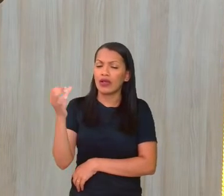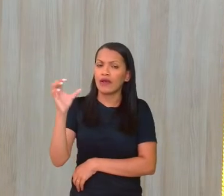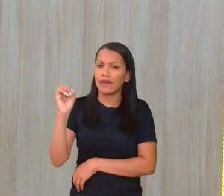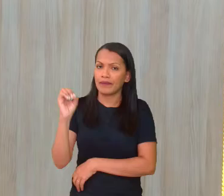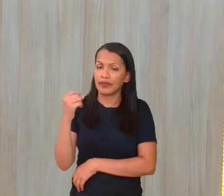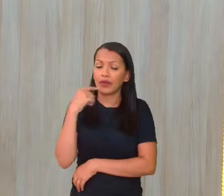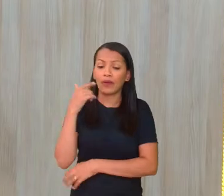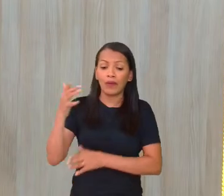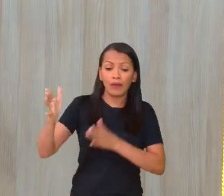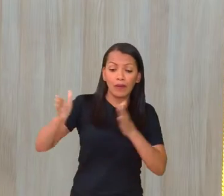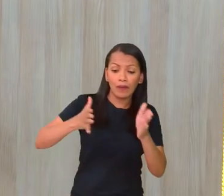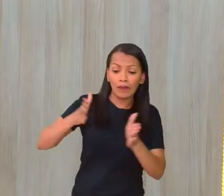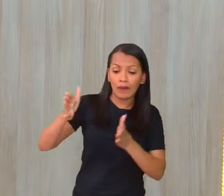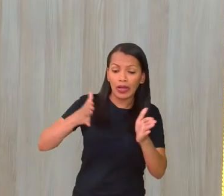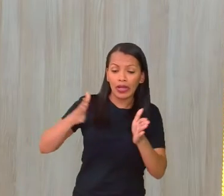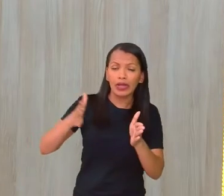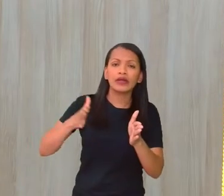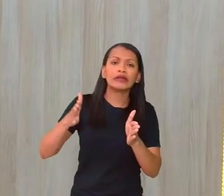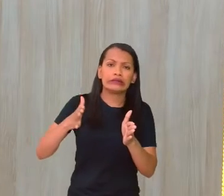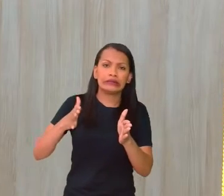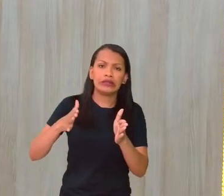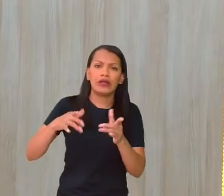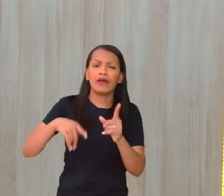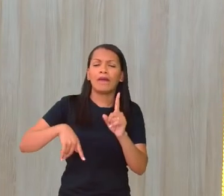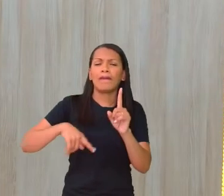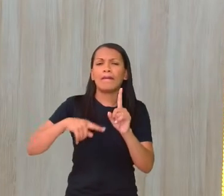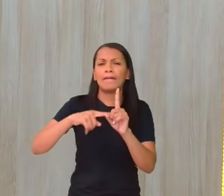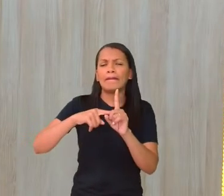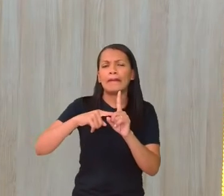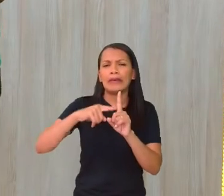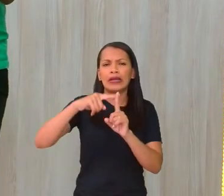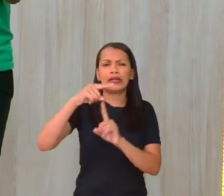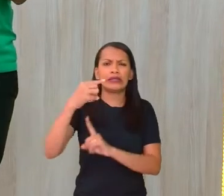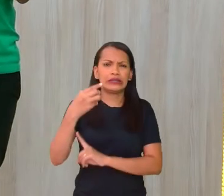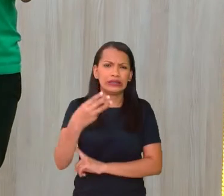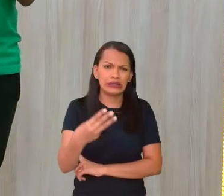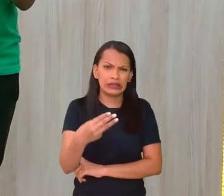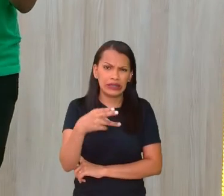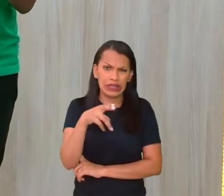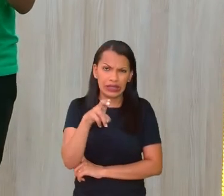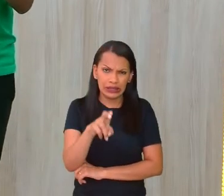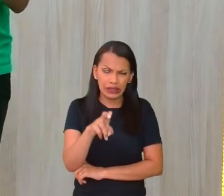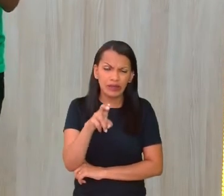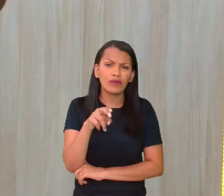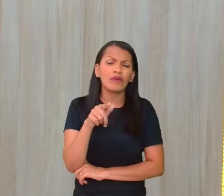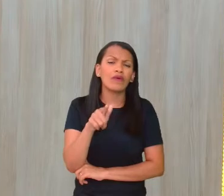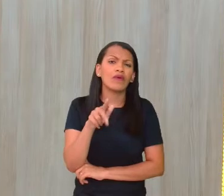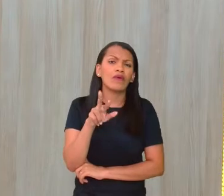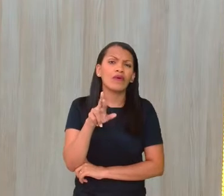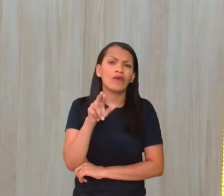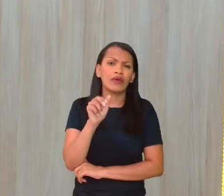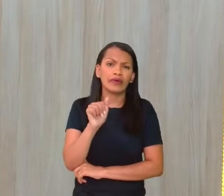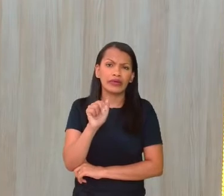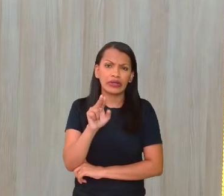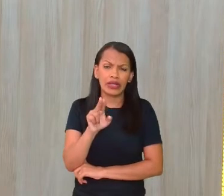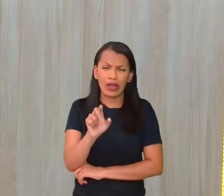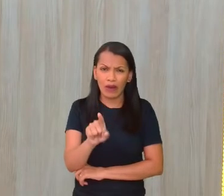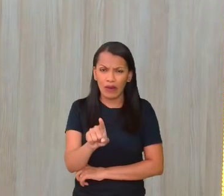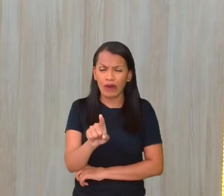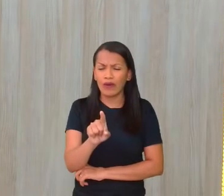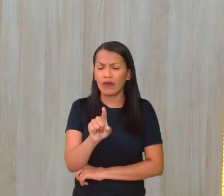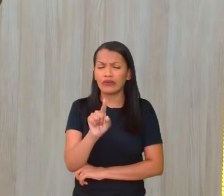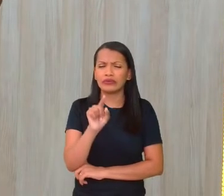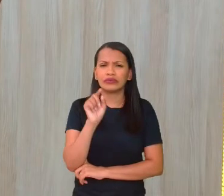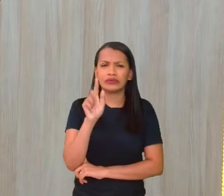temperatura média acima de 35 graus. Então isso daí gera um desconforto